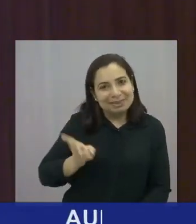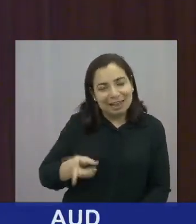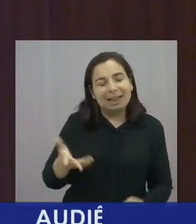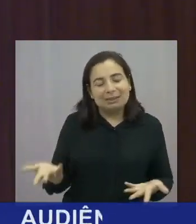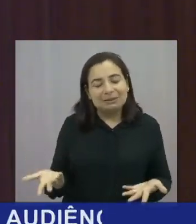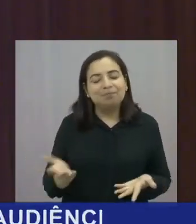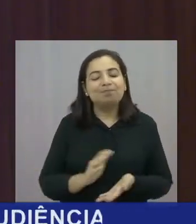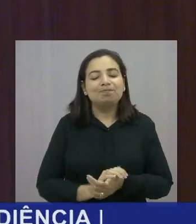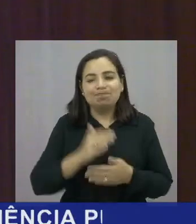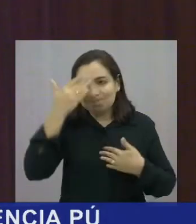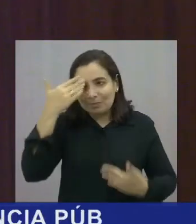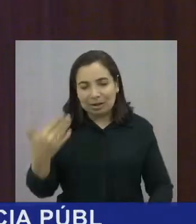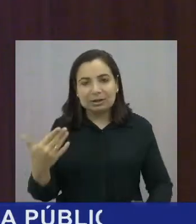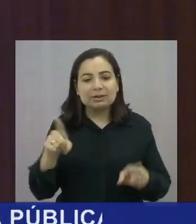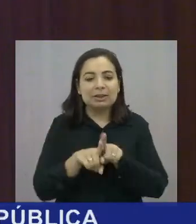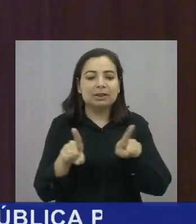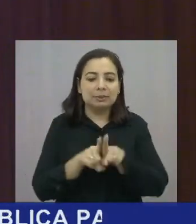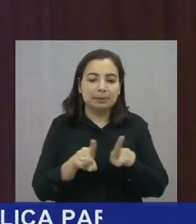E